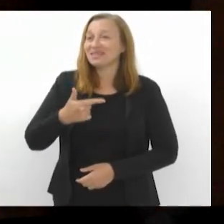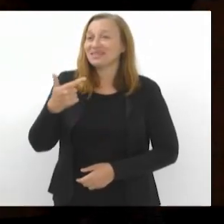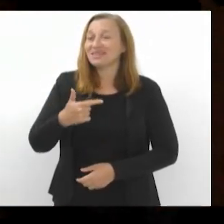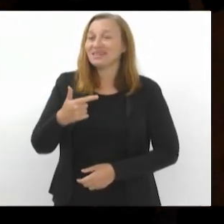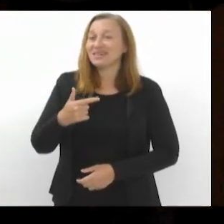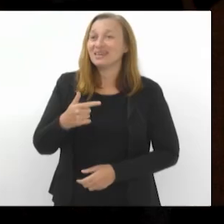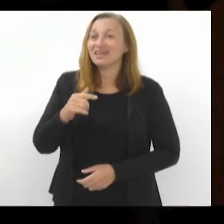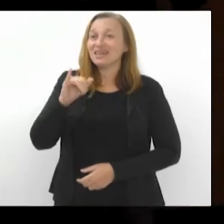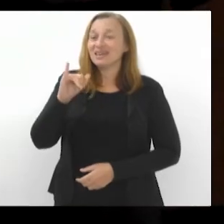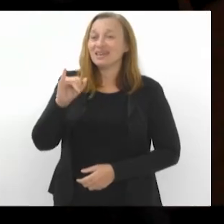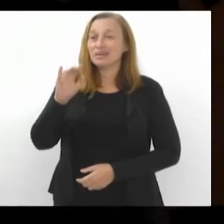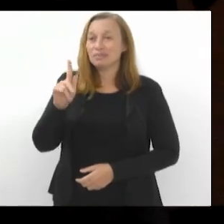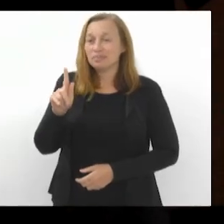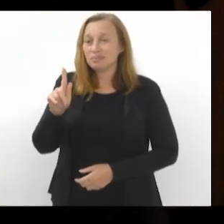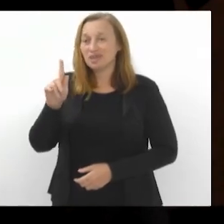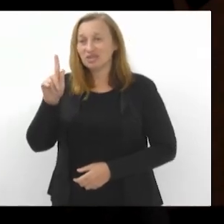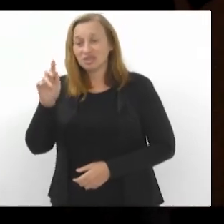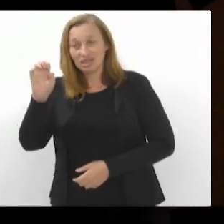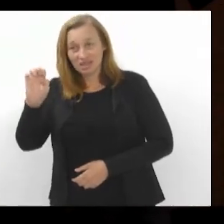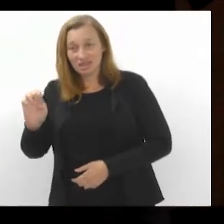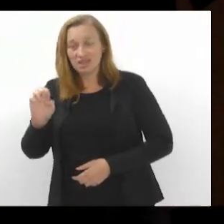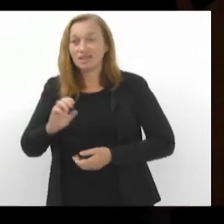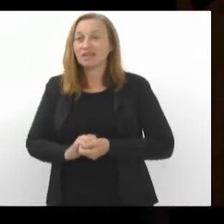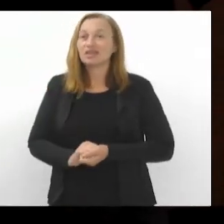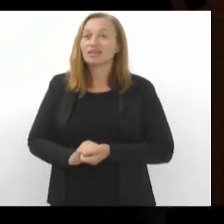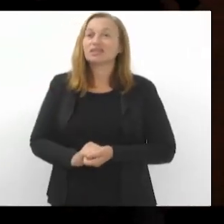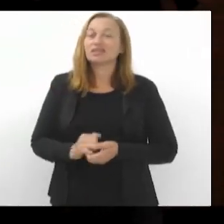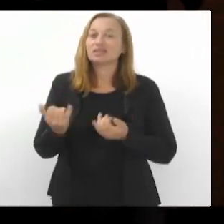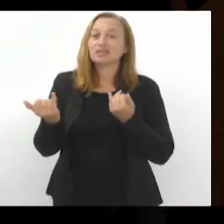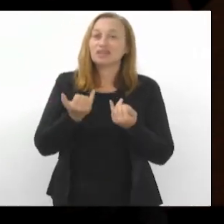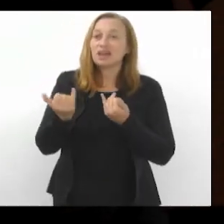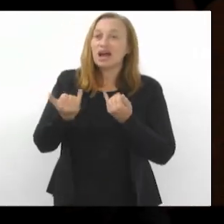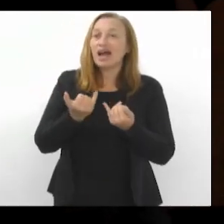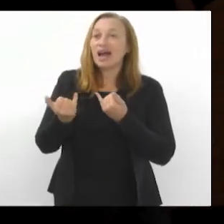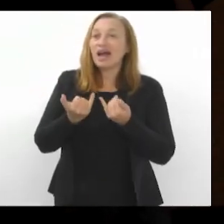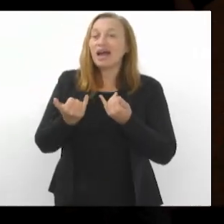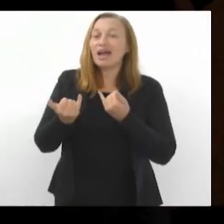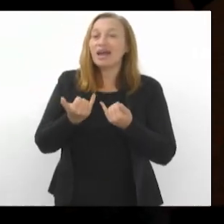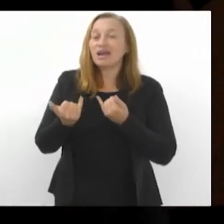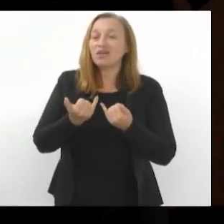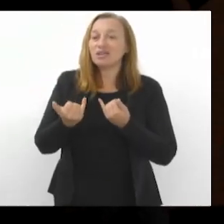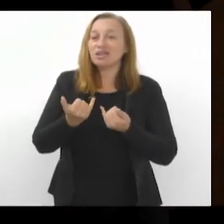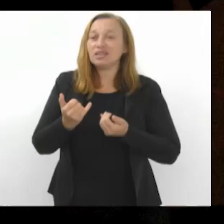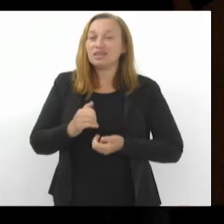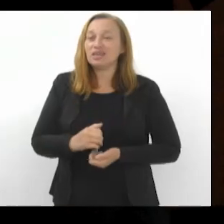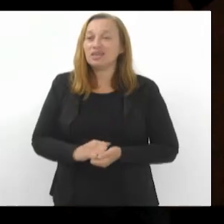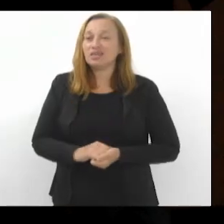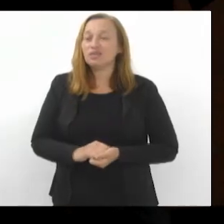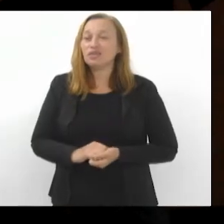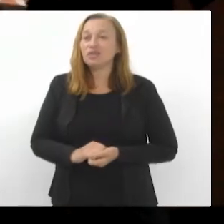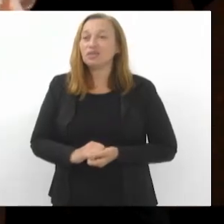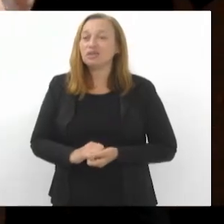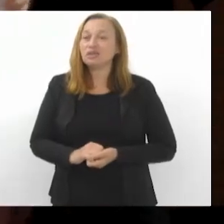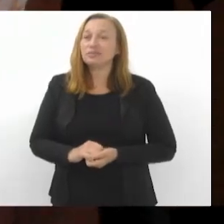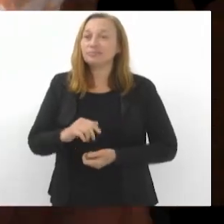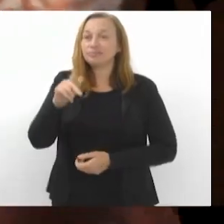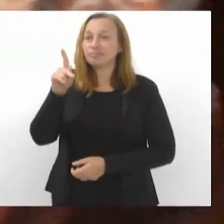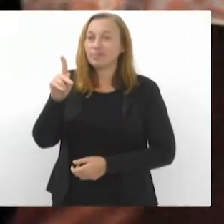IBGE e os dados recentes da Pesquisa Nacional de Saúde, do PNS,